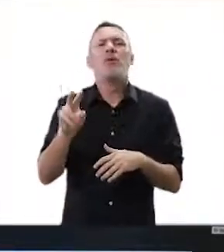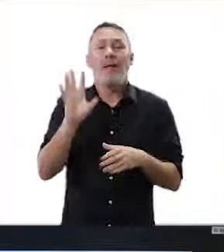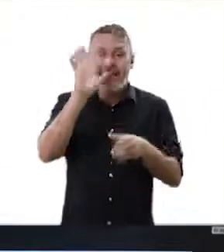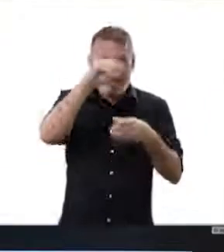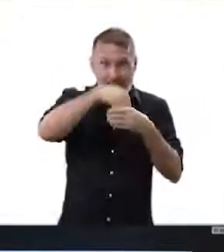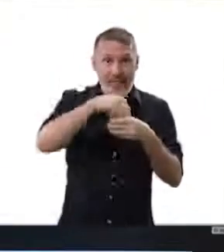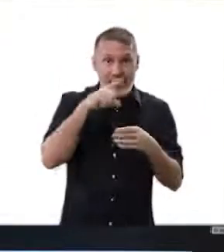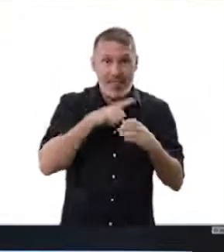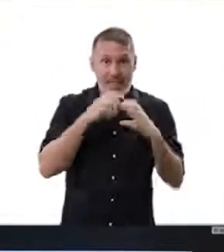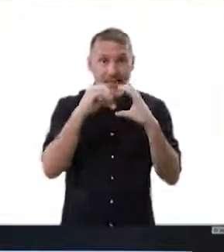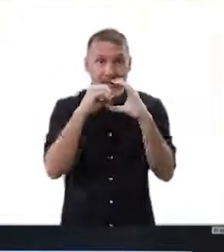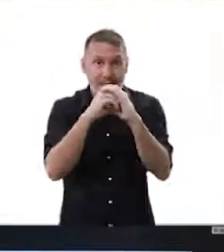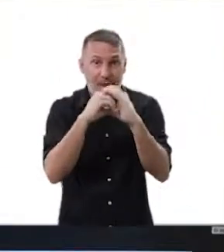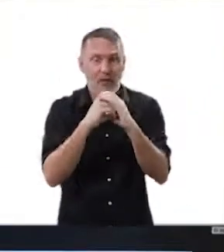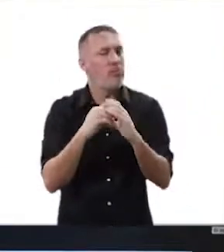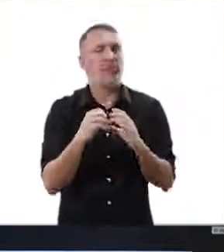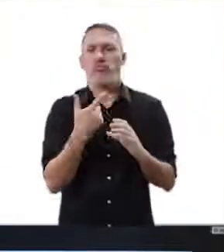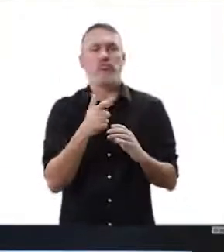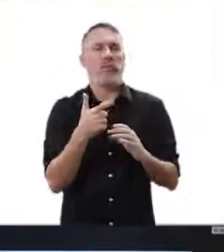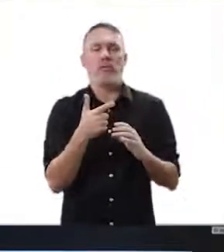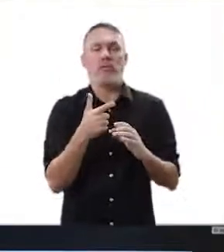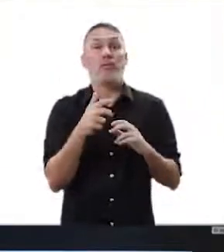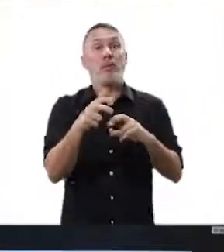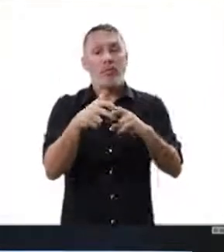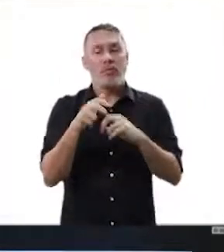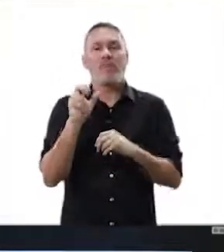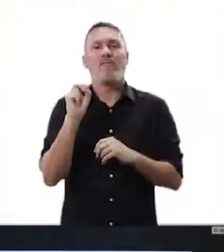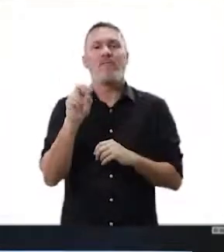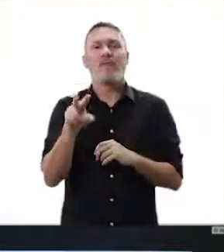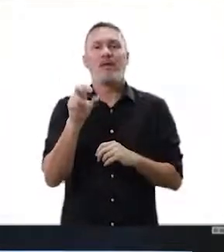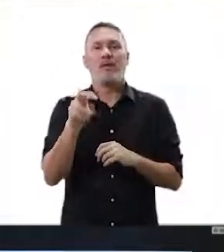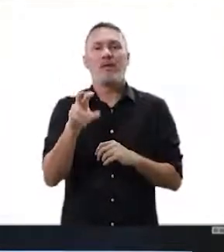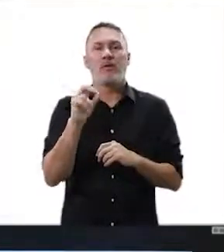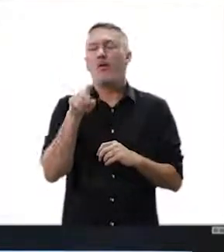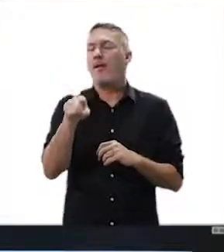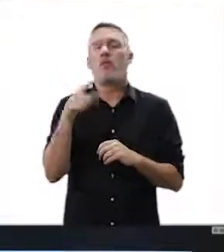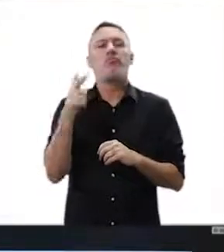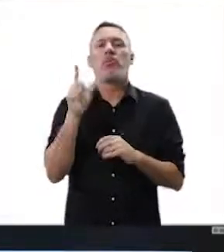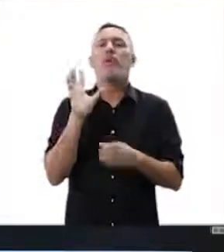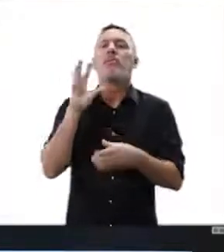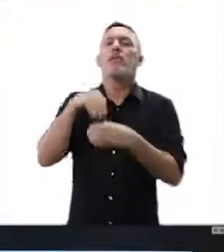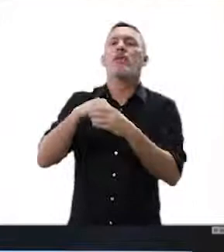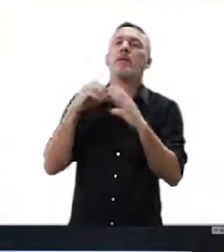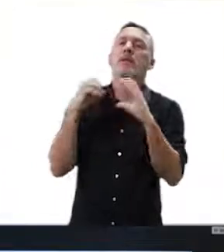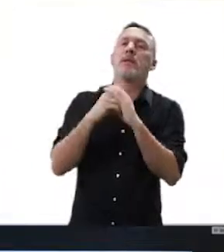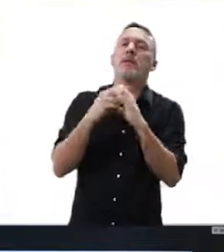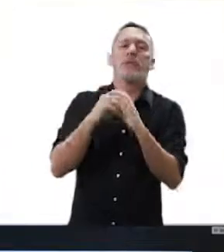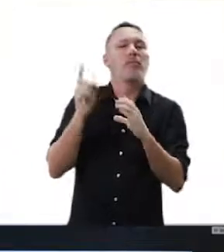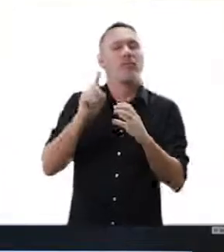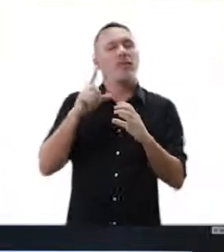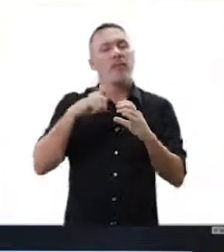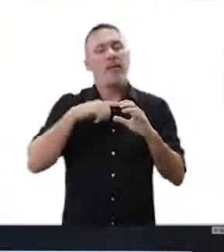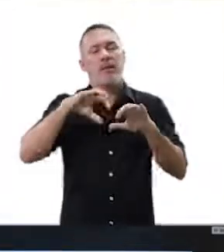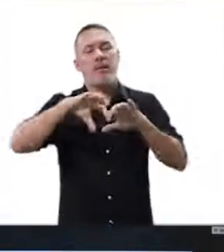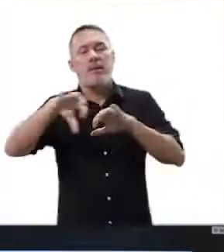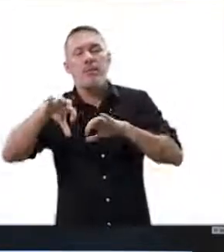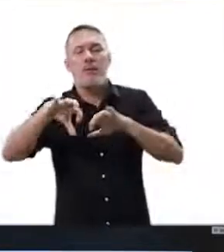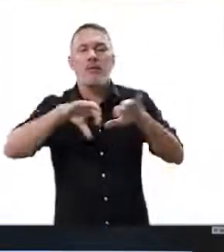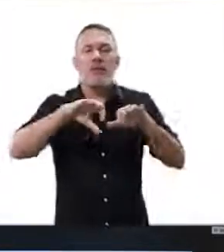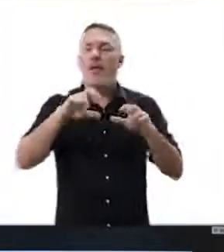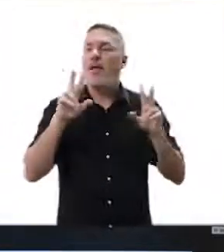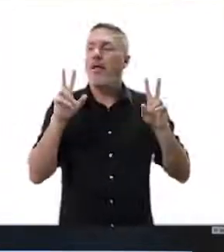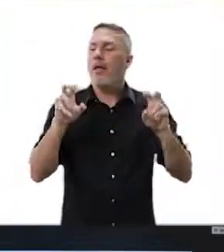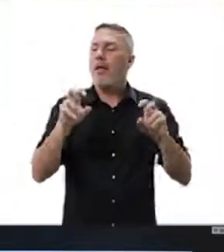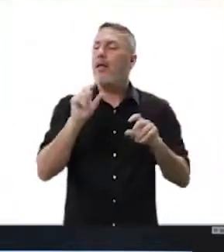estão classificados em nenhum reino. A gente vai ter o reino Monera, o reino Protoctista, que é